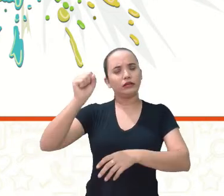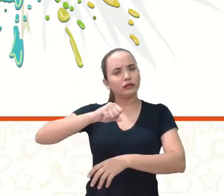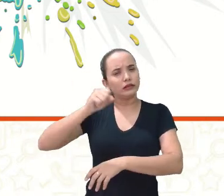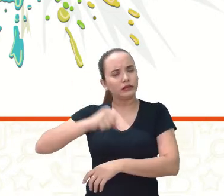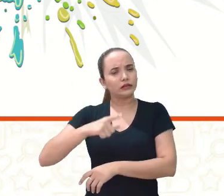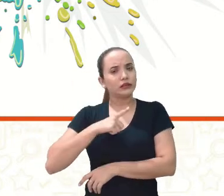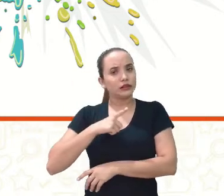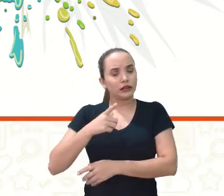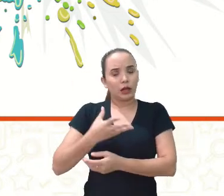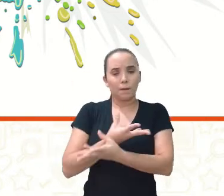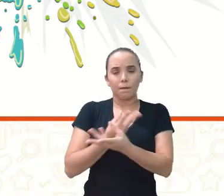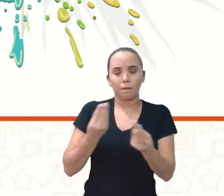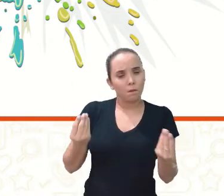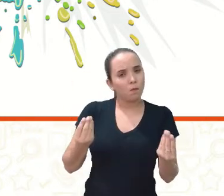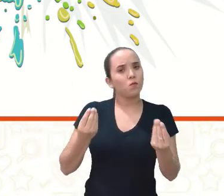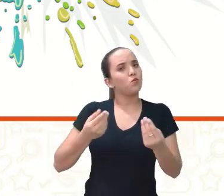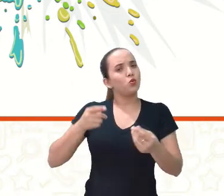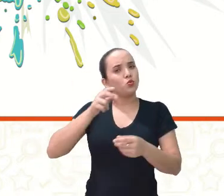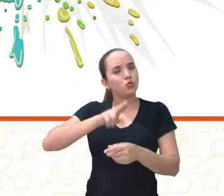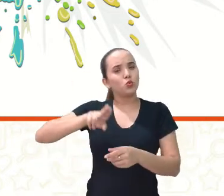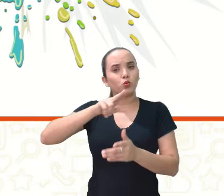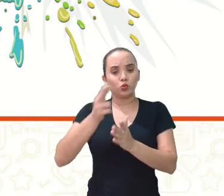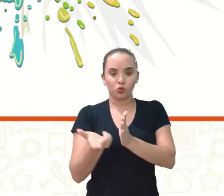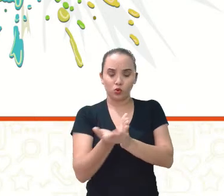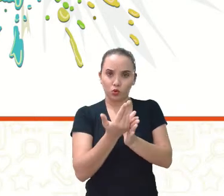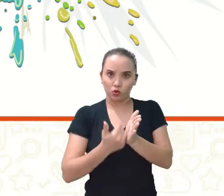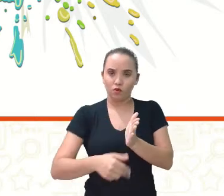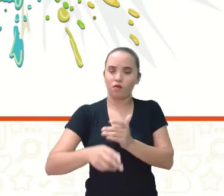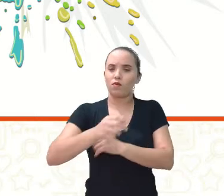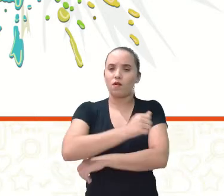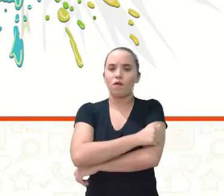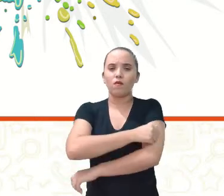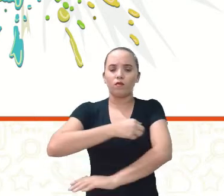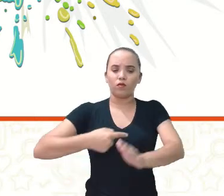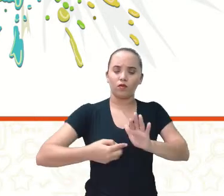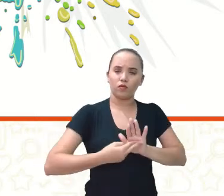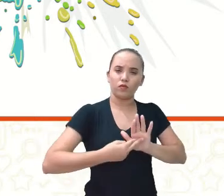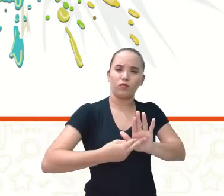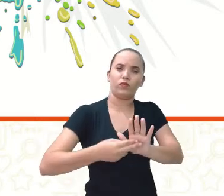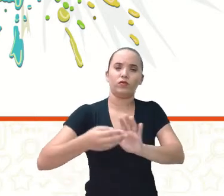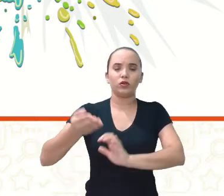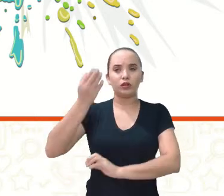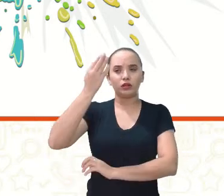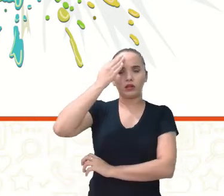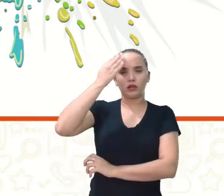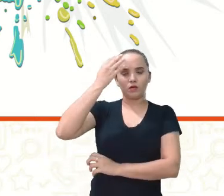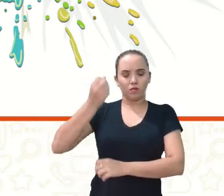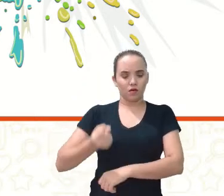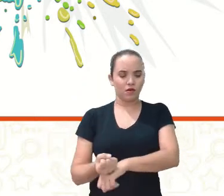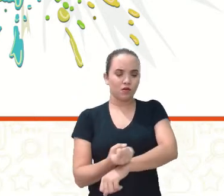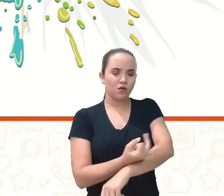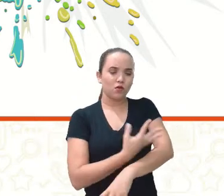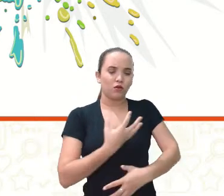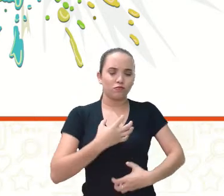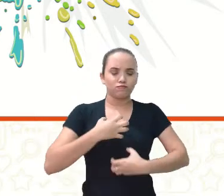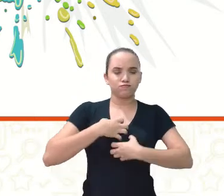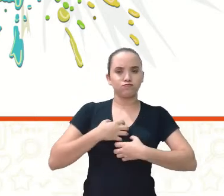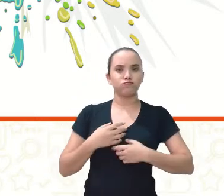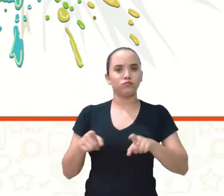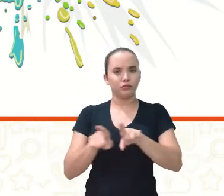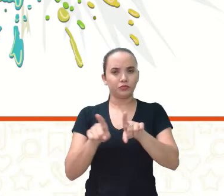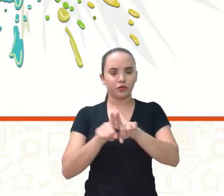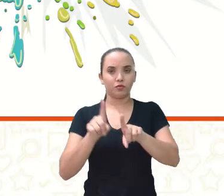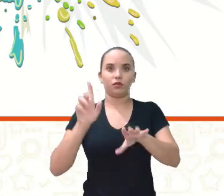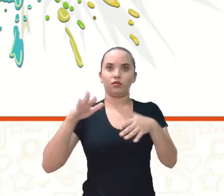aluno representa seus entendimentos, seus sentimentos e etc. Então, o desenho é um